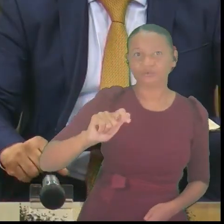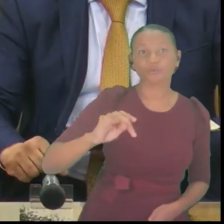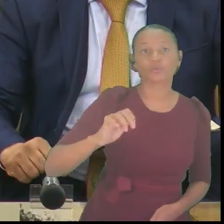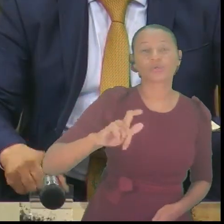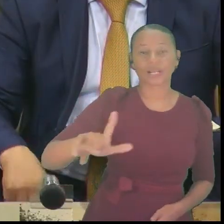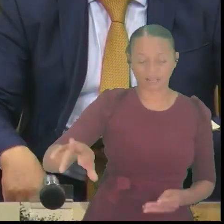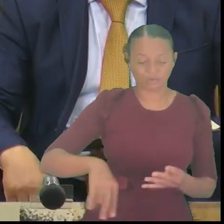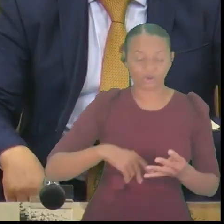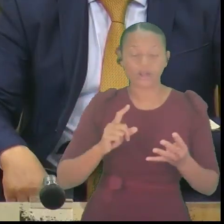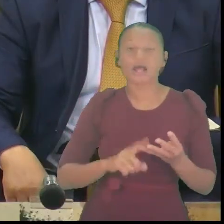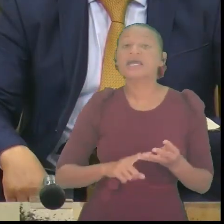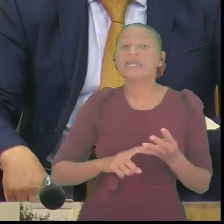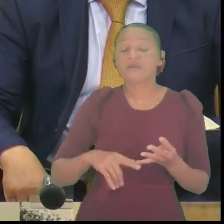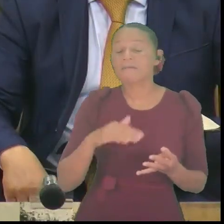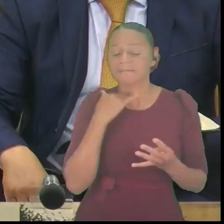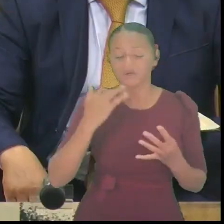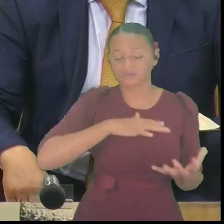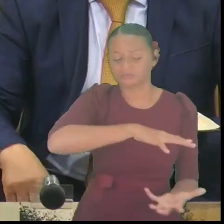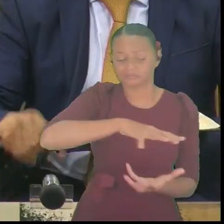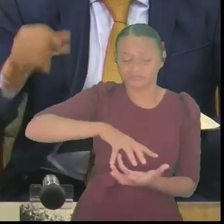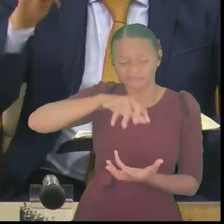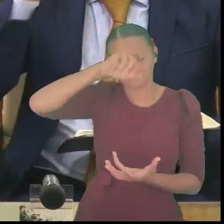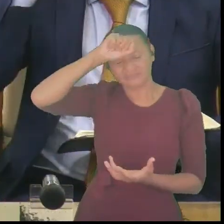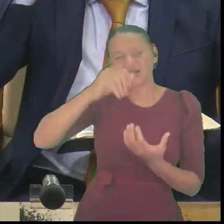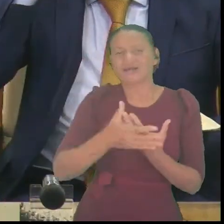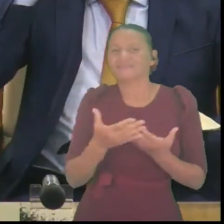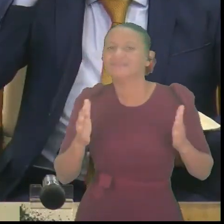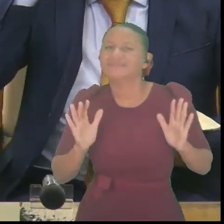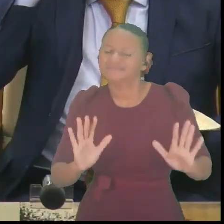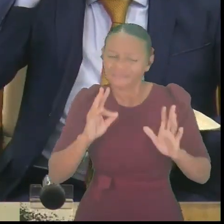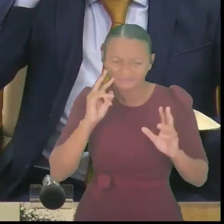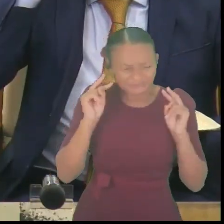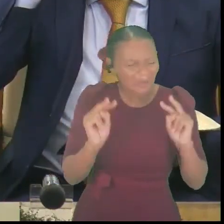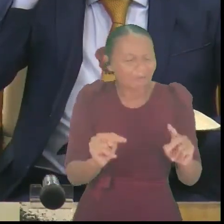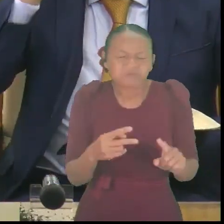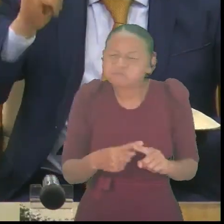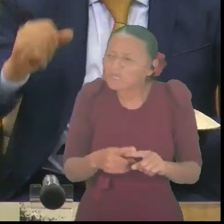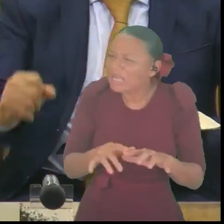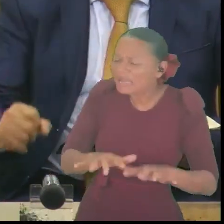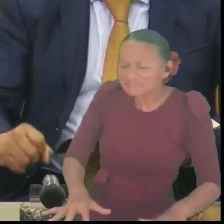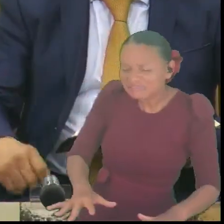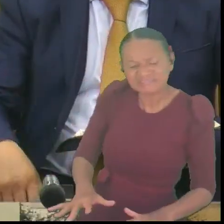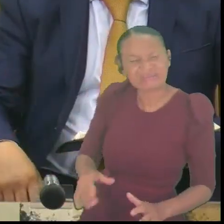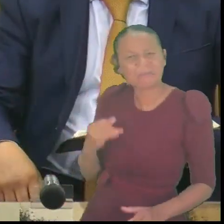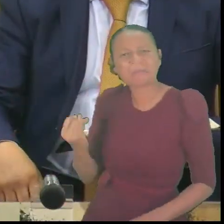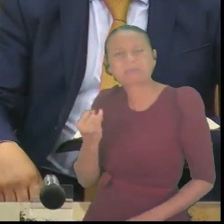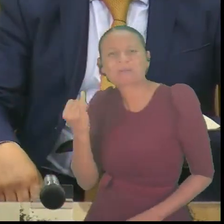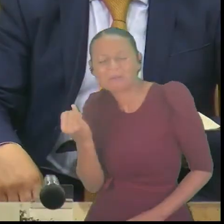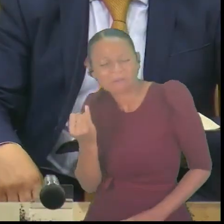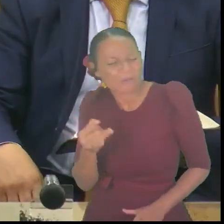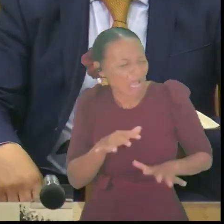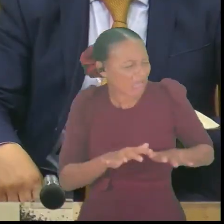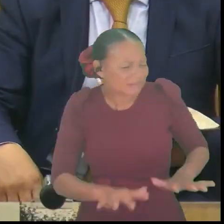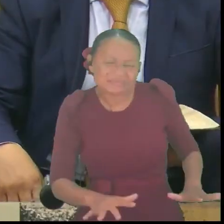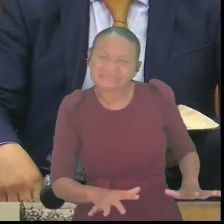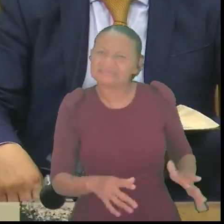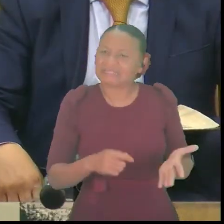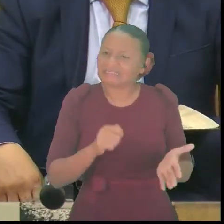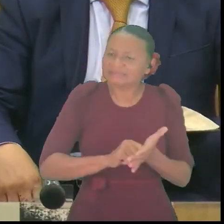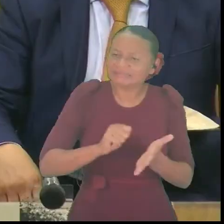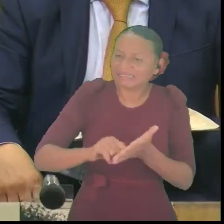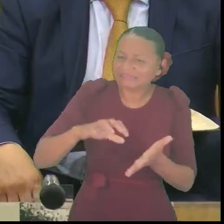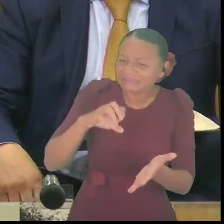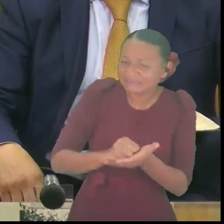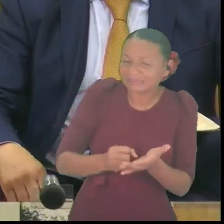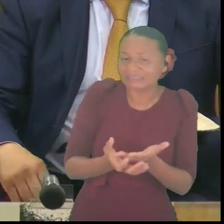morte sobrenatural. Às vezes a gente olha assim e pensa, mas por que isso é importante? Porque é isso que está escrito